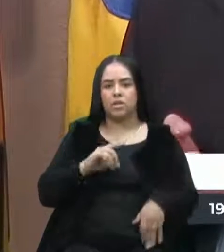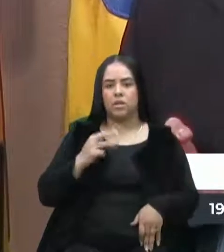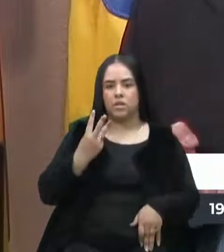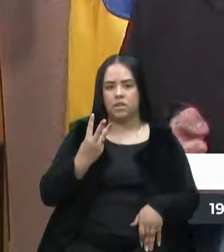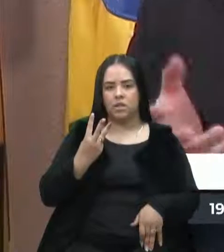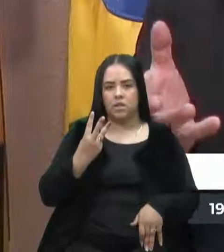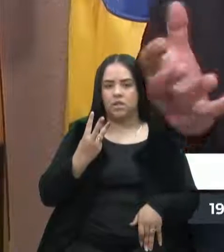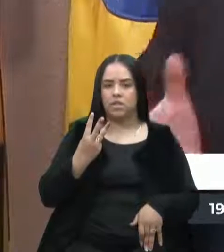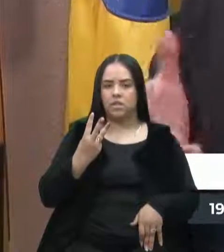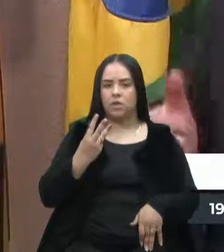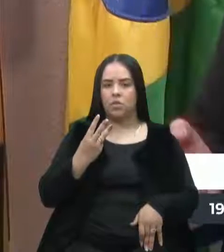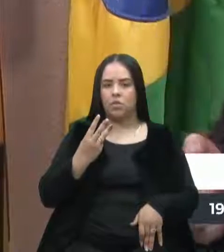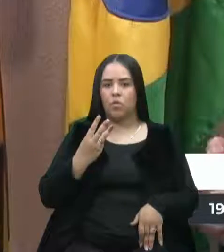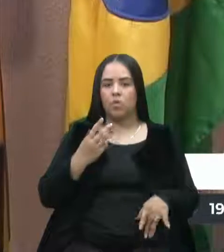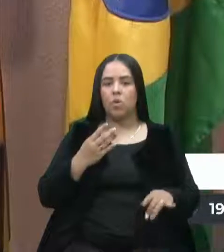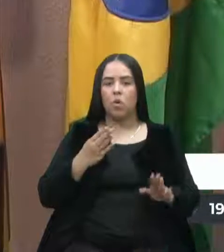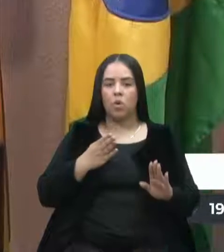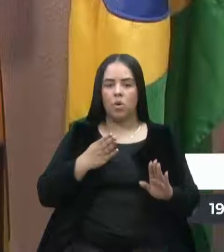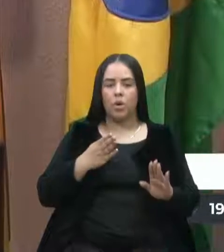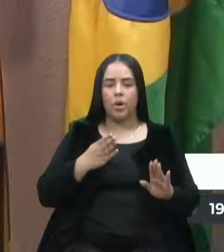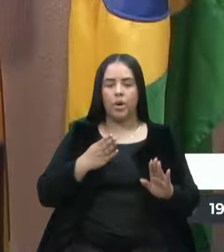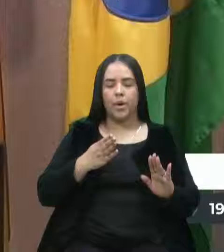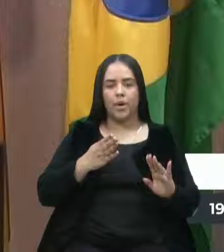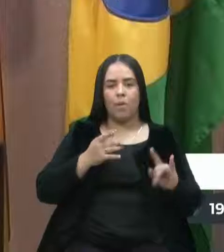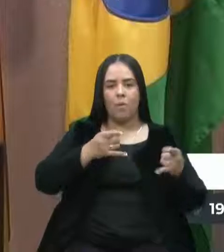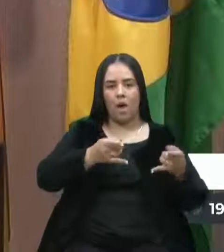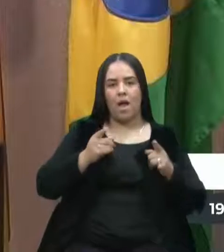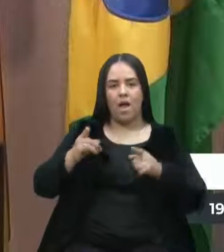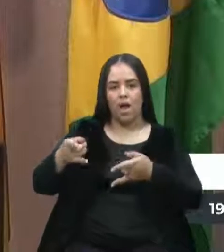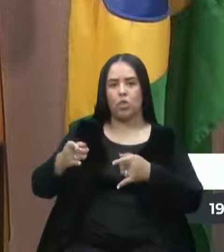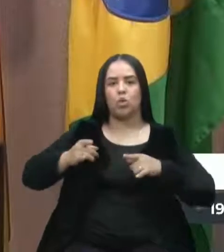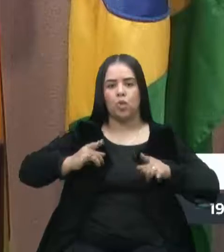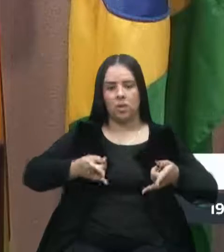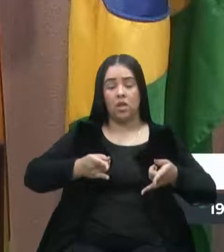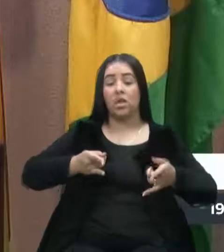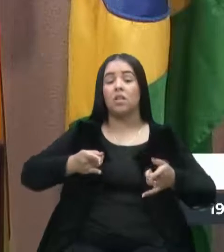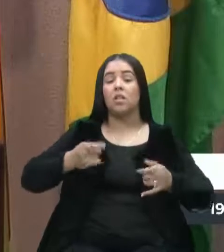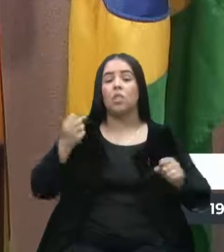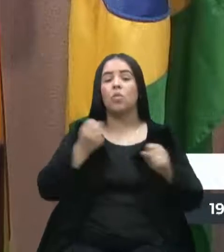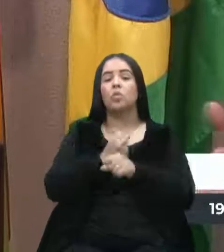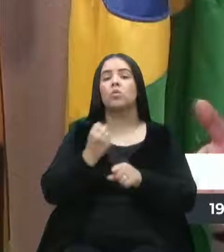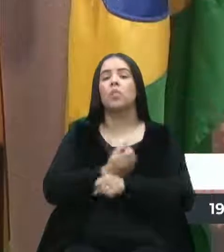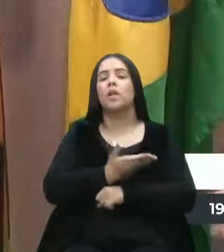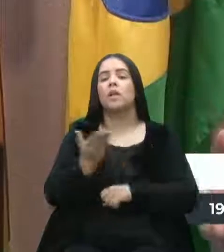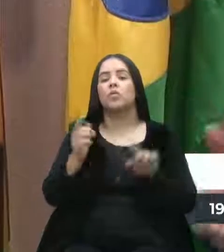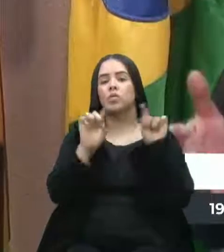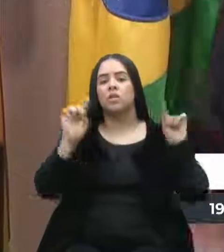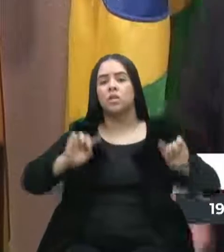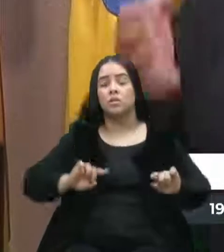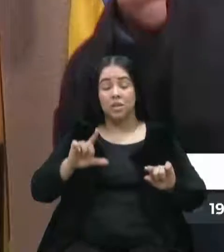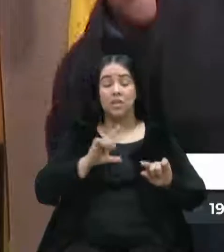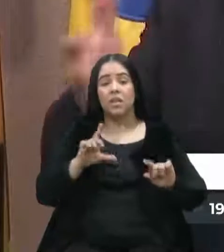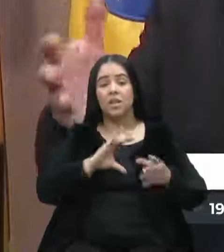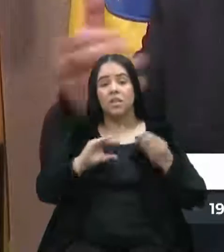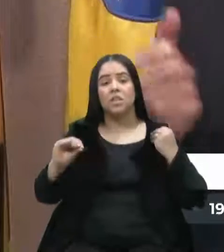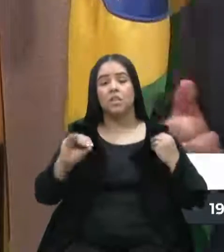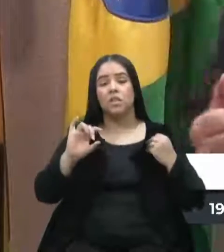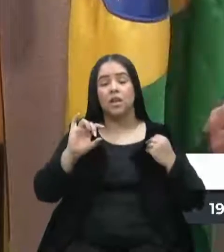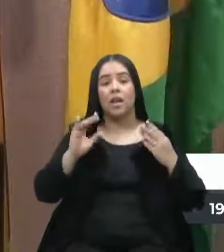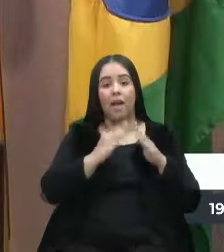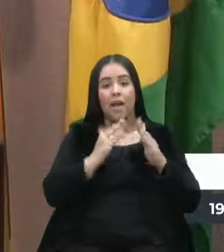dormitórios que os servidores estão construindo é isso significa que tem saída o caminho